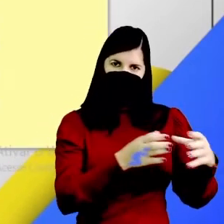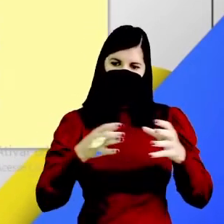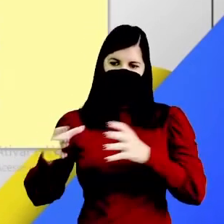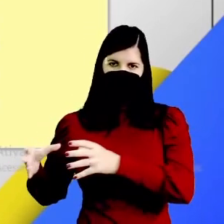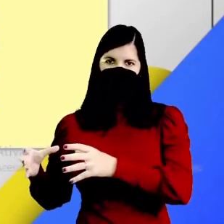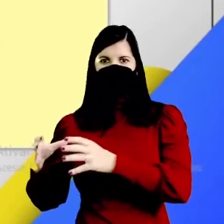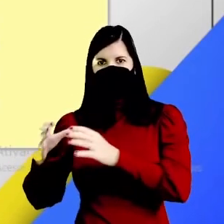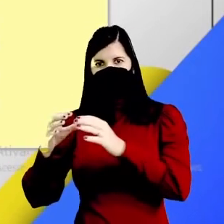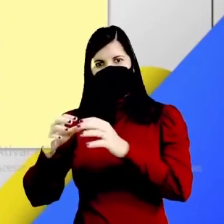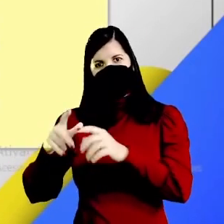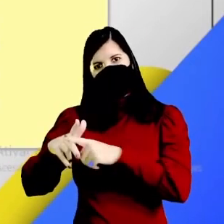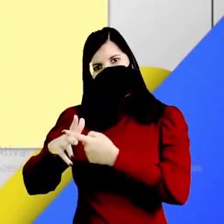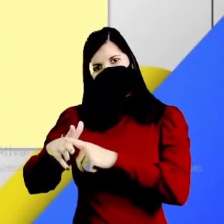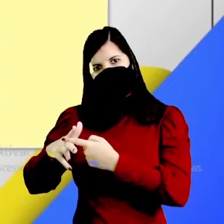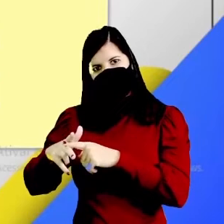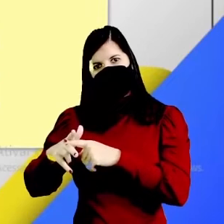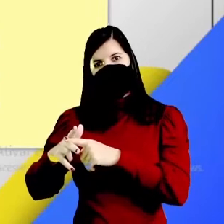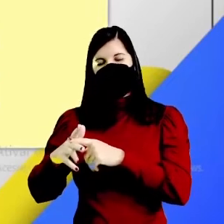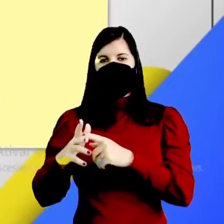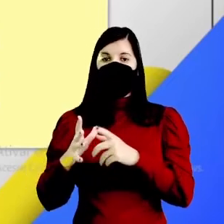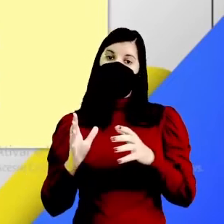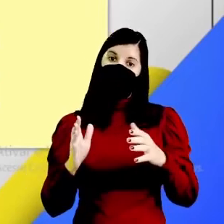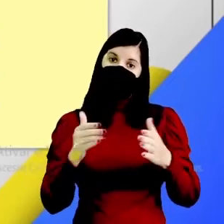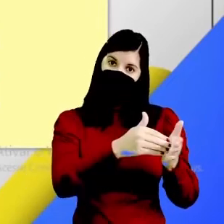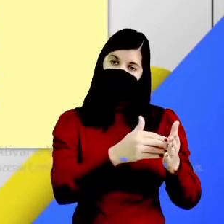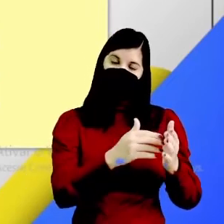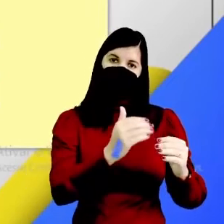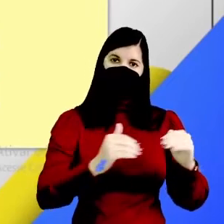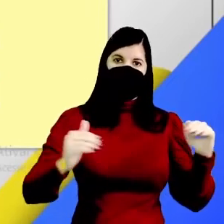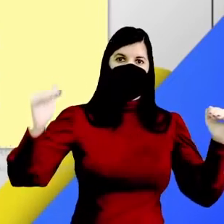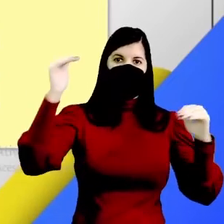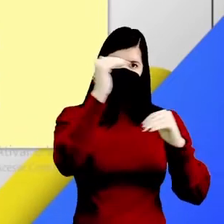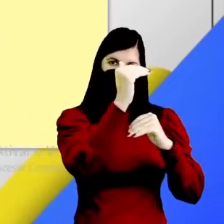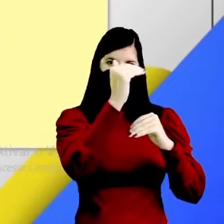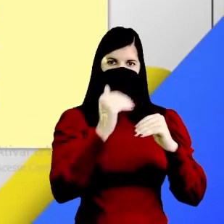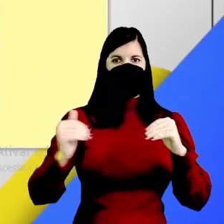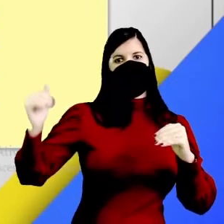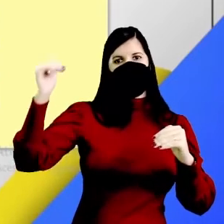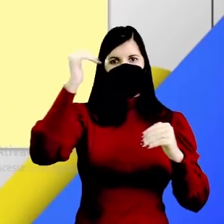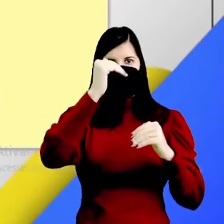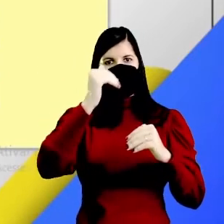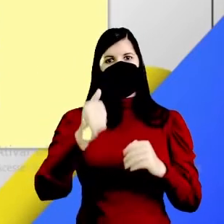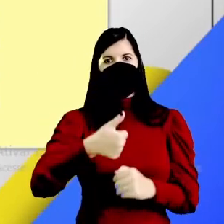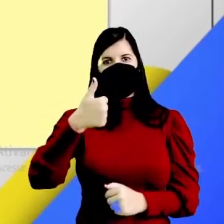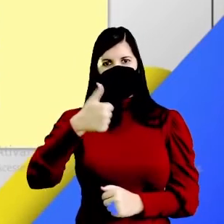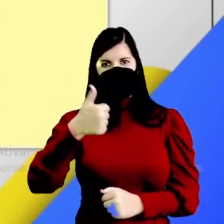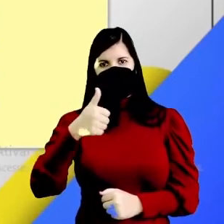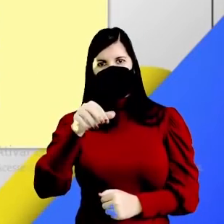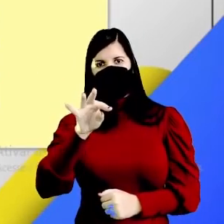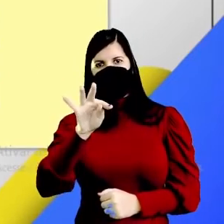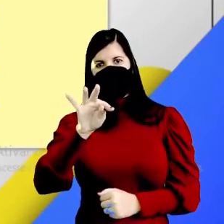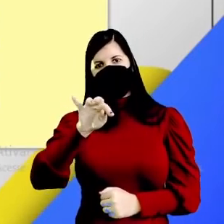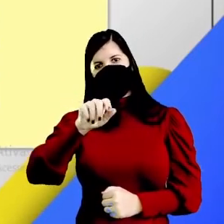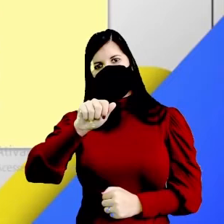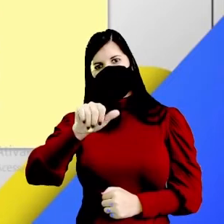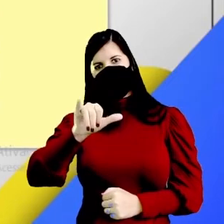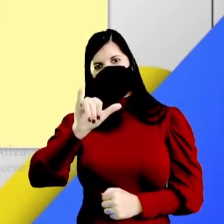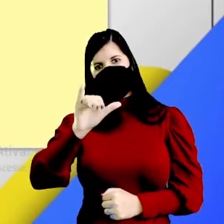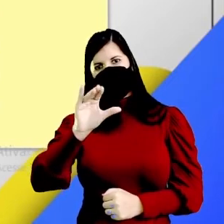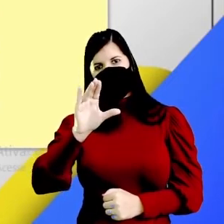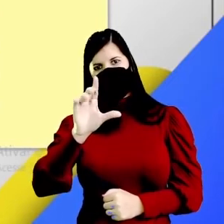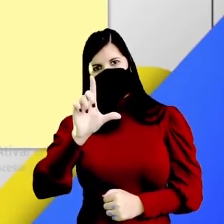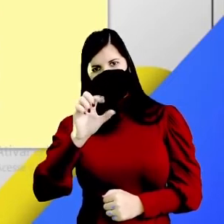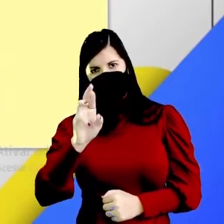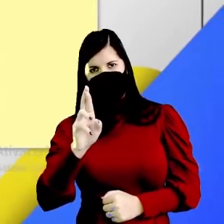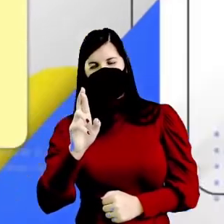postos mais altos da hierarquia. Essa foi a primeira, né? A gente está falando aqui do Taylor, e aí você já vai comparar com o Fayol, que já é um